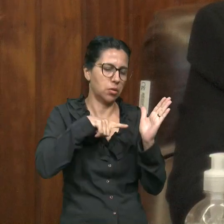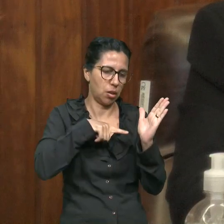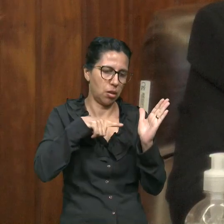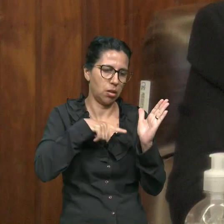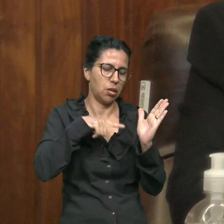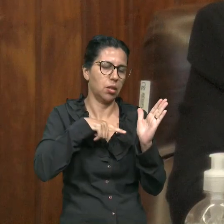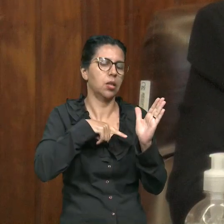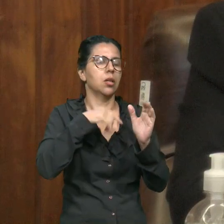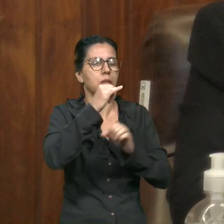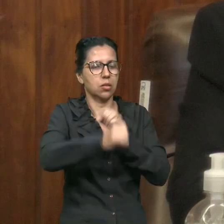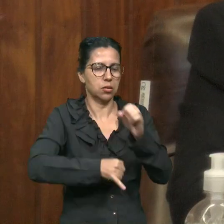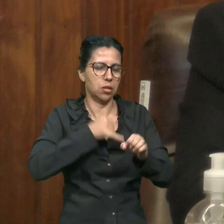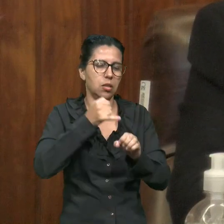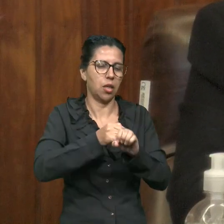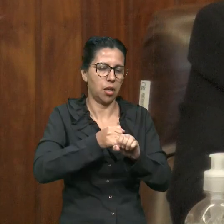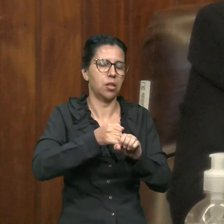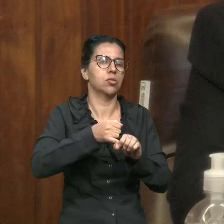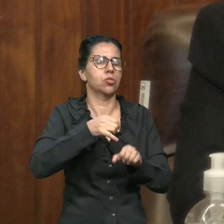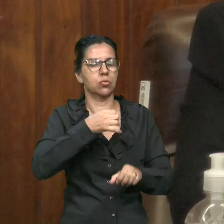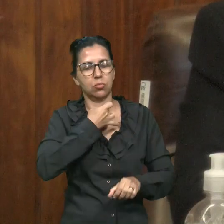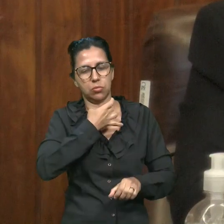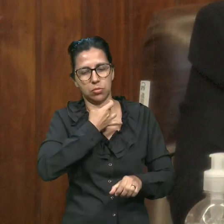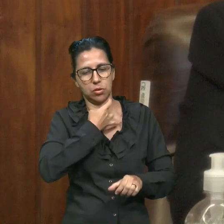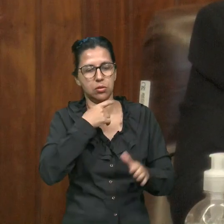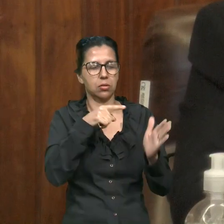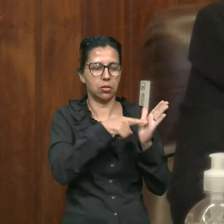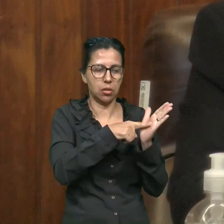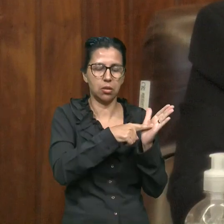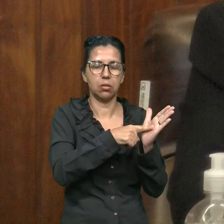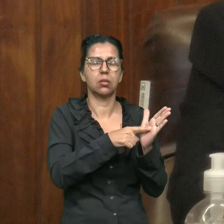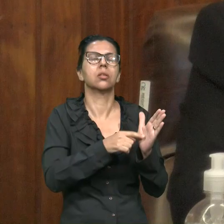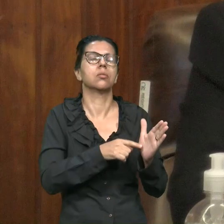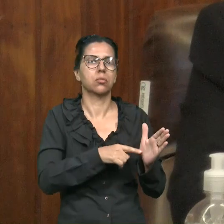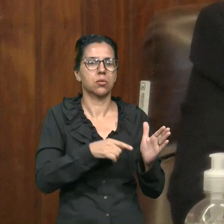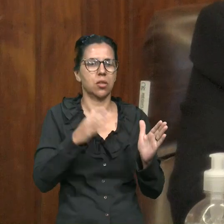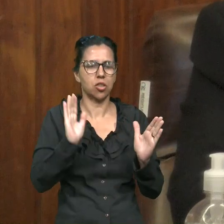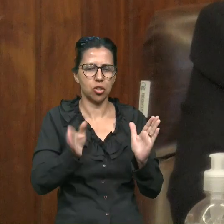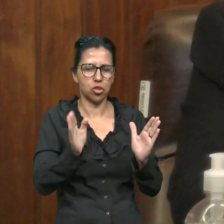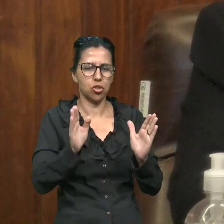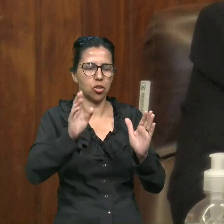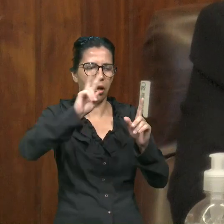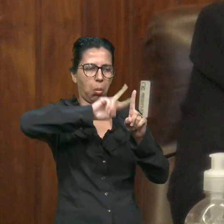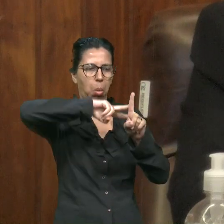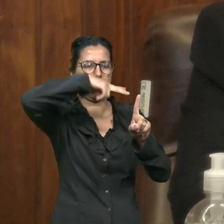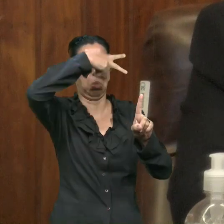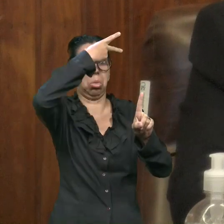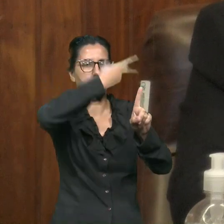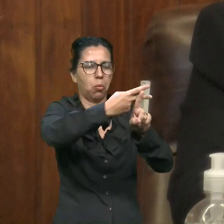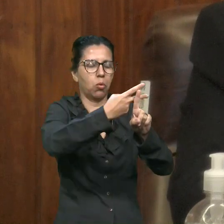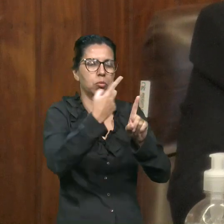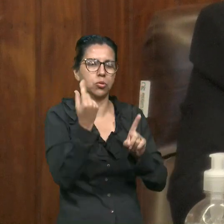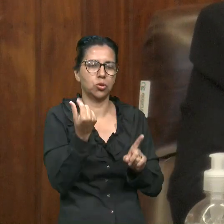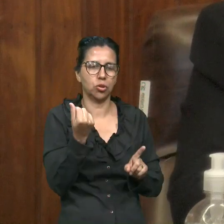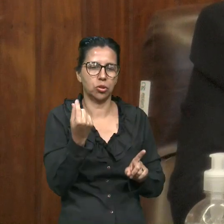da Prefeitura em 7 de agosto de 2023, e já ocorreu o aditivo. Marília, Prefeitura de Marília e Secretaria